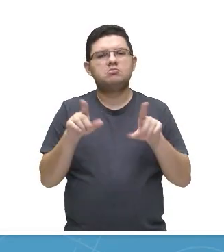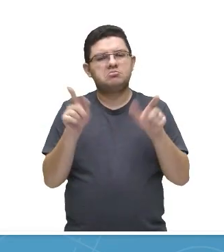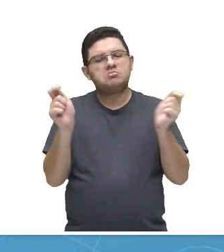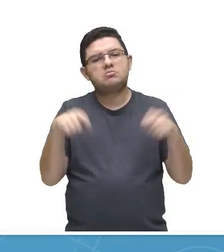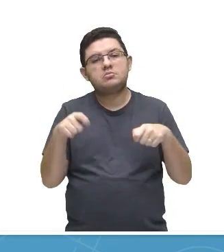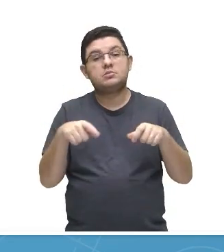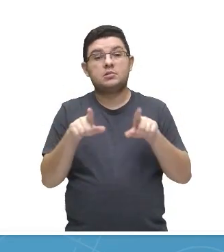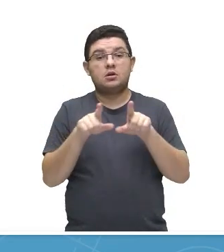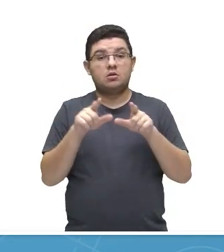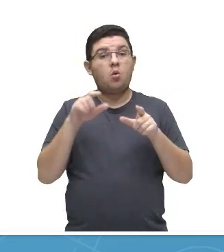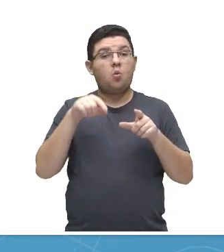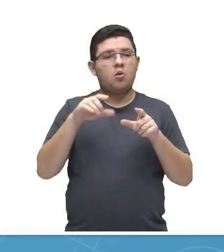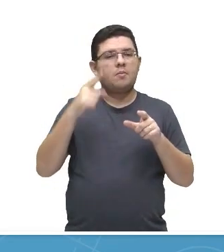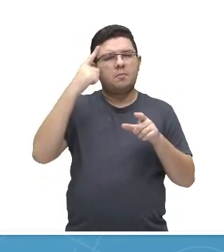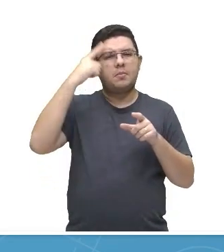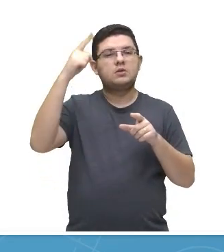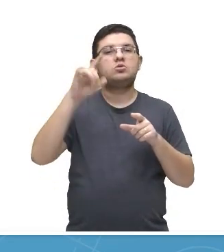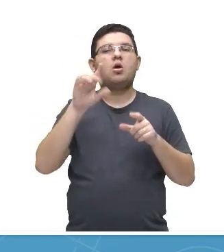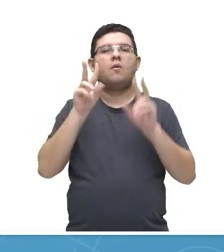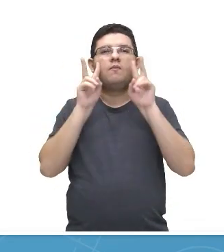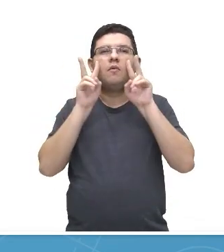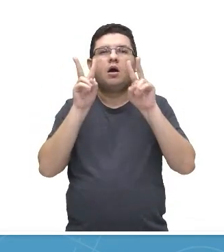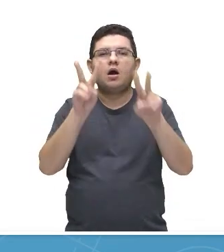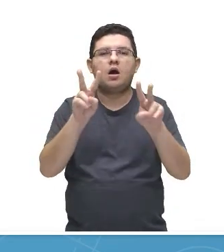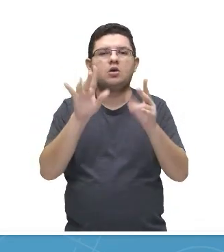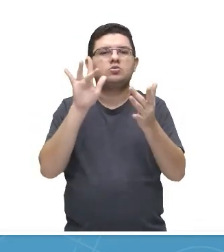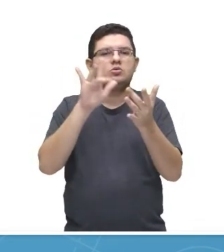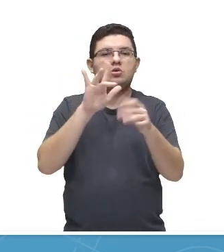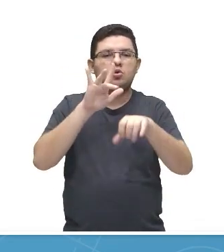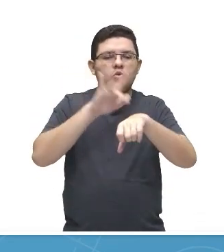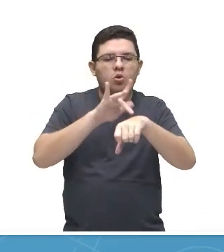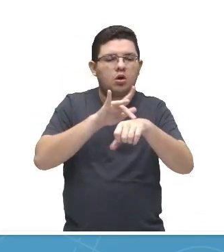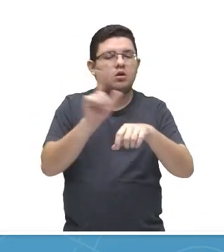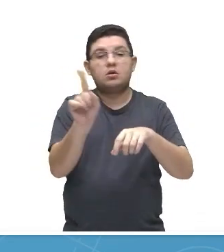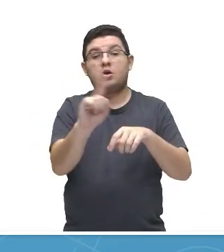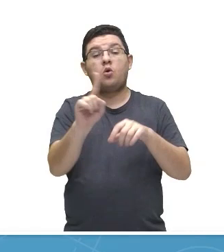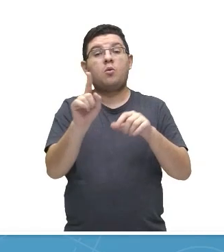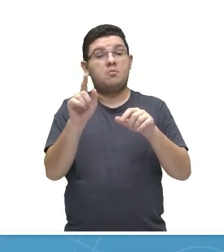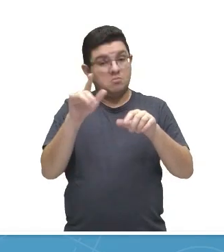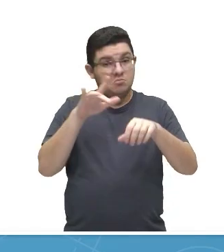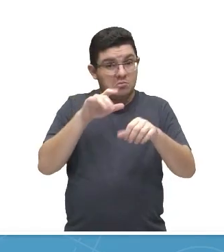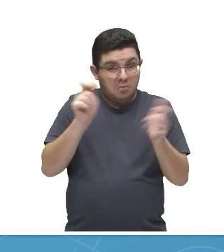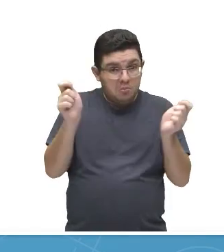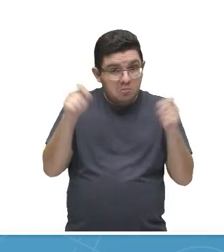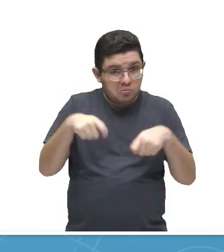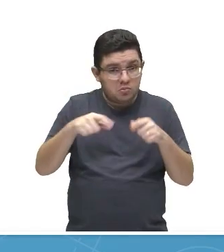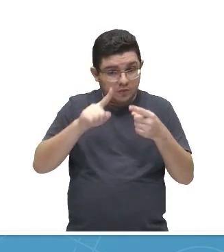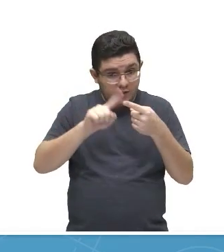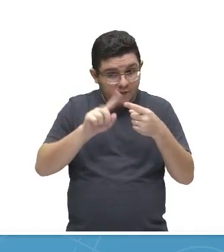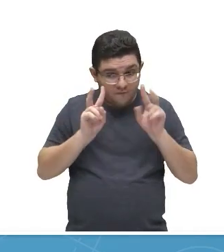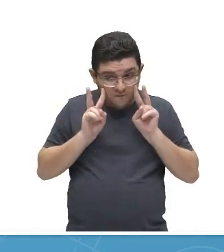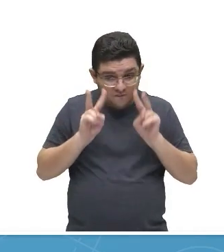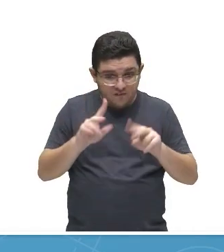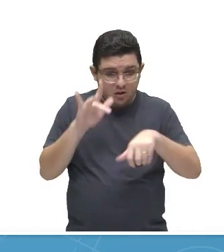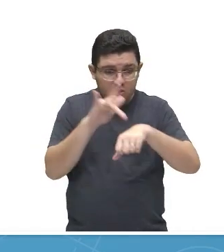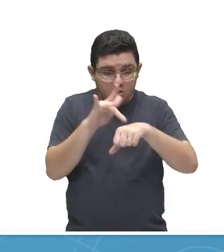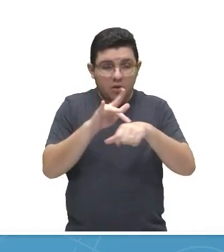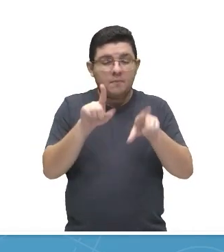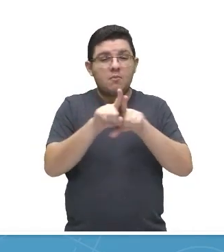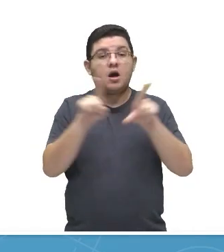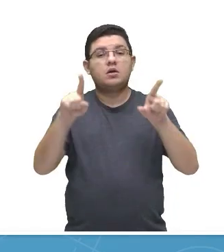posso ver e tocar, certo, professora? Não. O concreto é esse que você pode ver e tocar, mas aquele que também existe